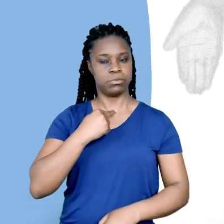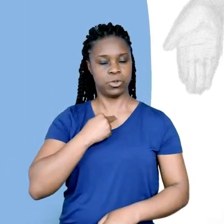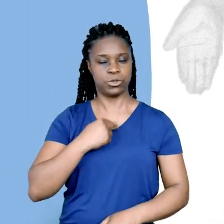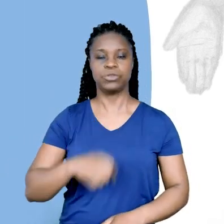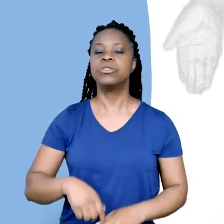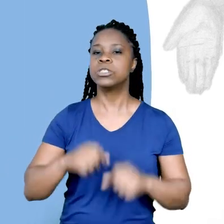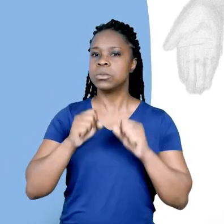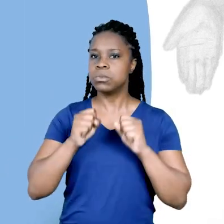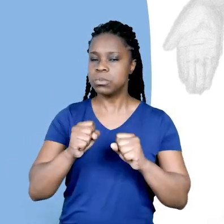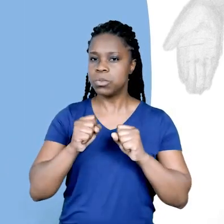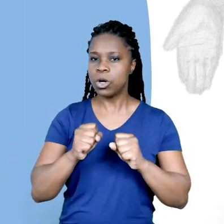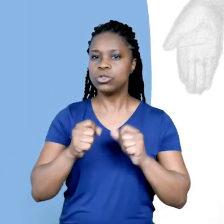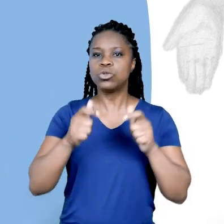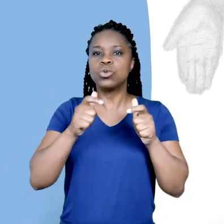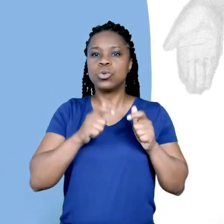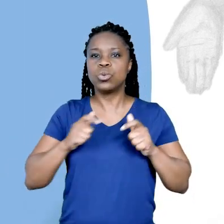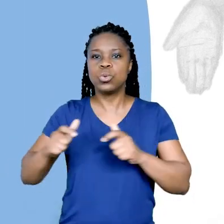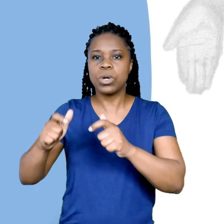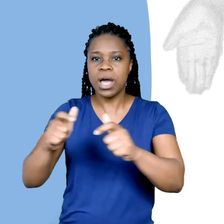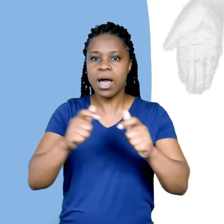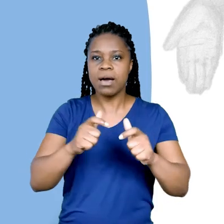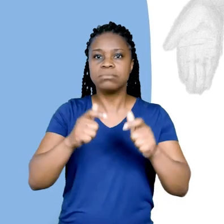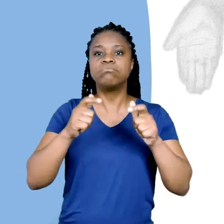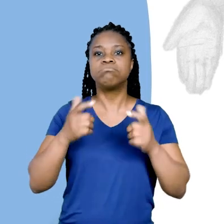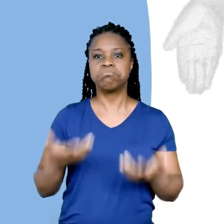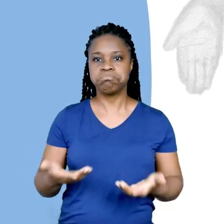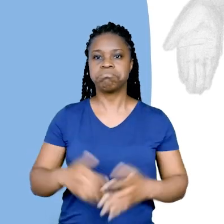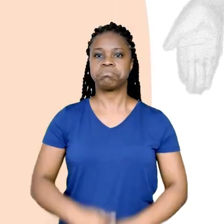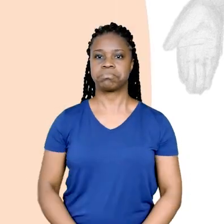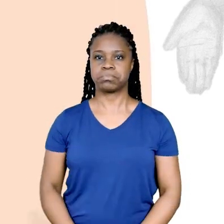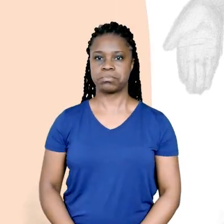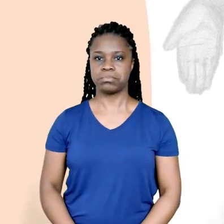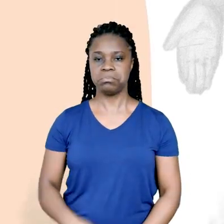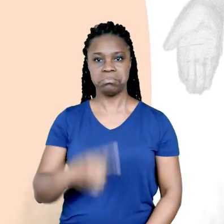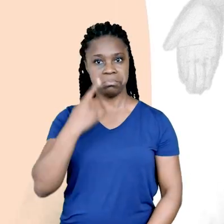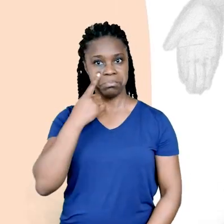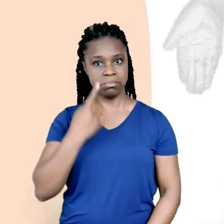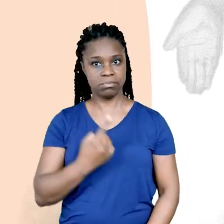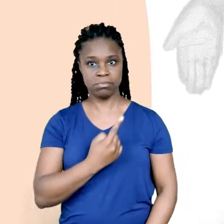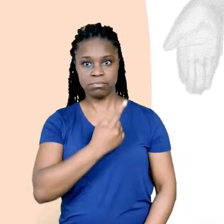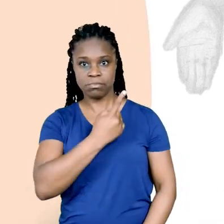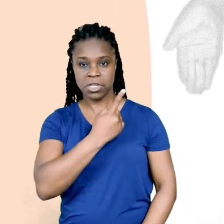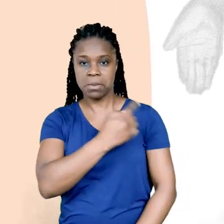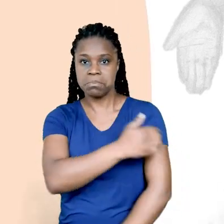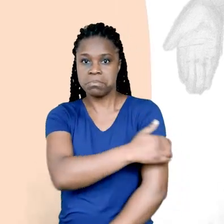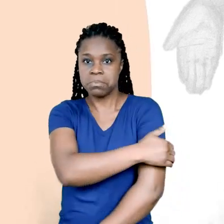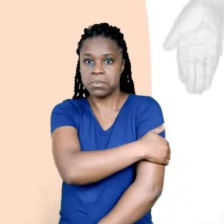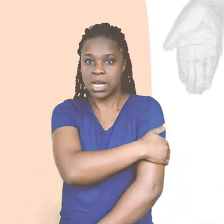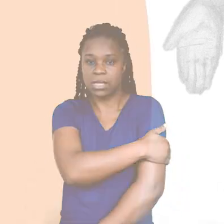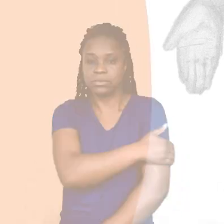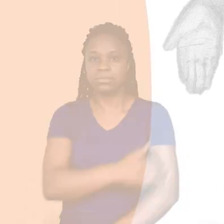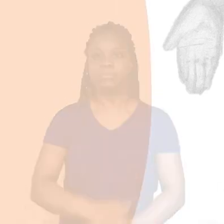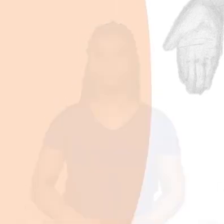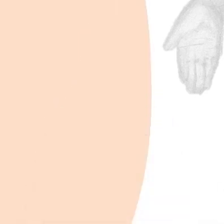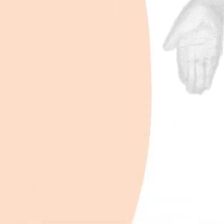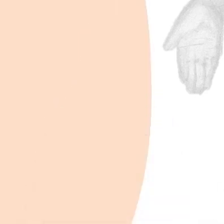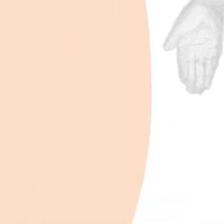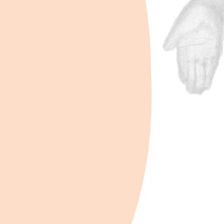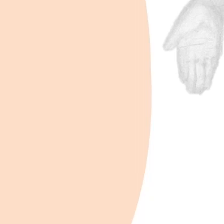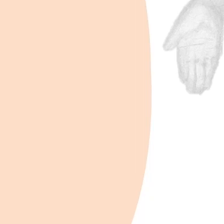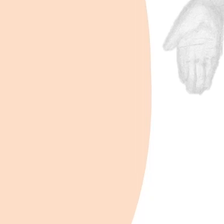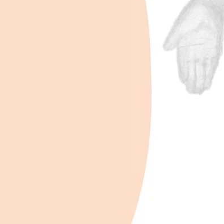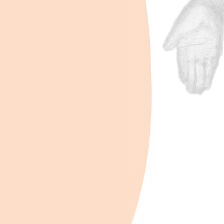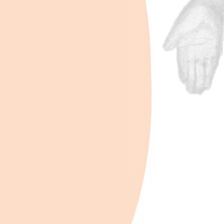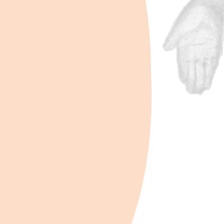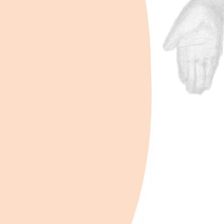Você pode realizar a aplicação nos seguintes locais: na parte de trás do braço, 4 dedos abaixo da axila